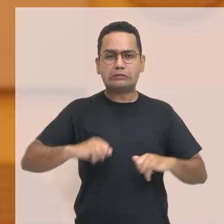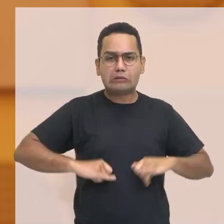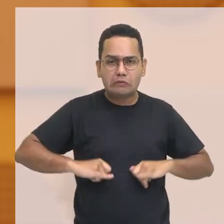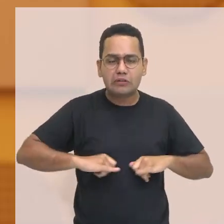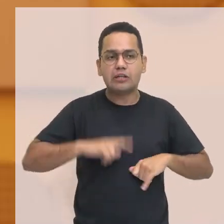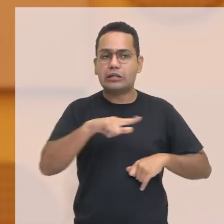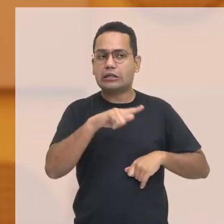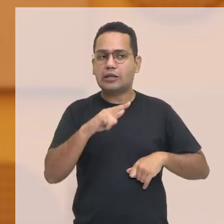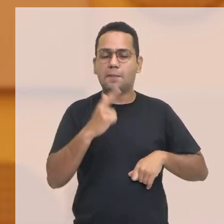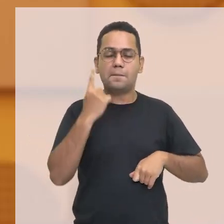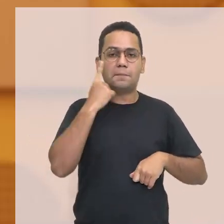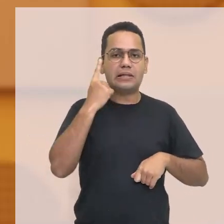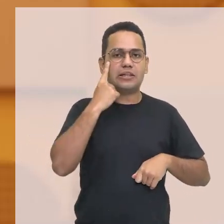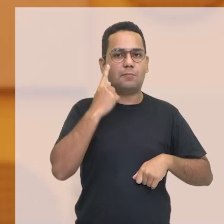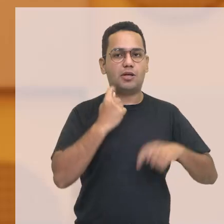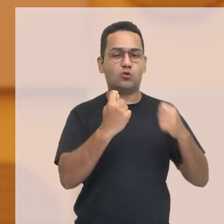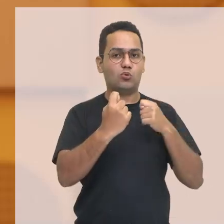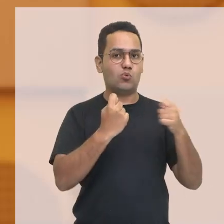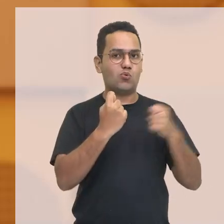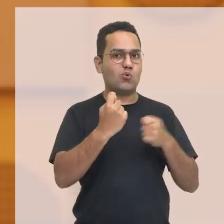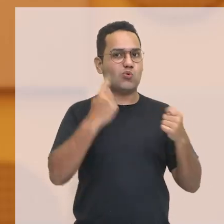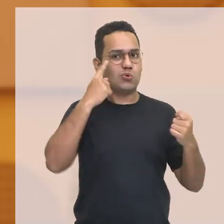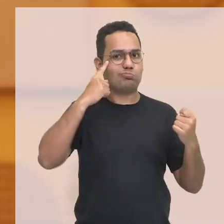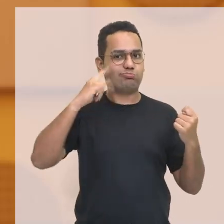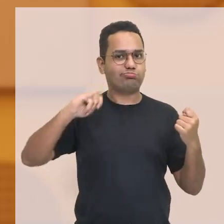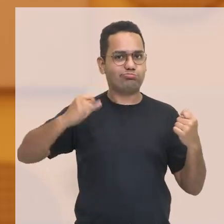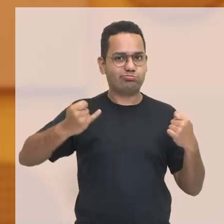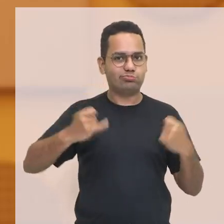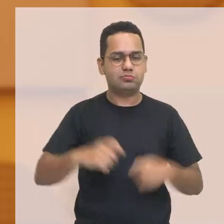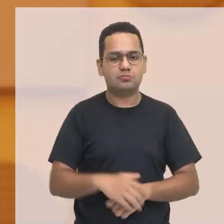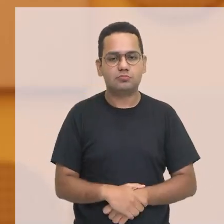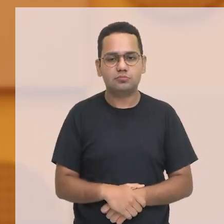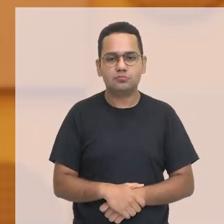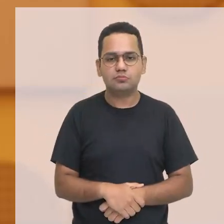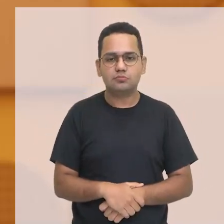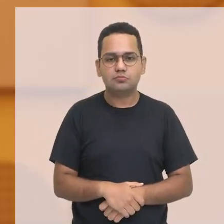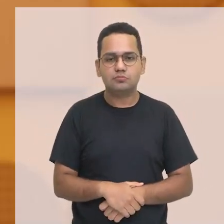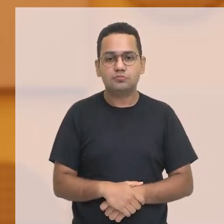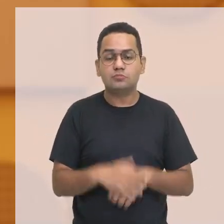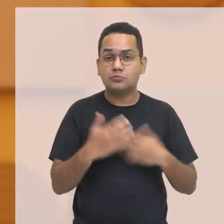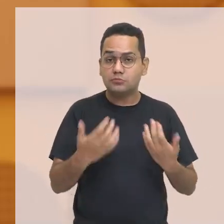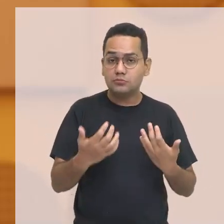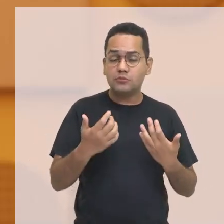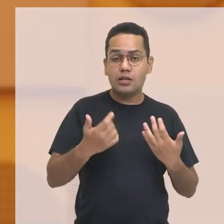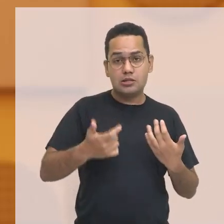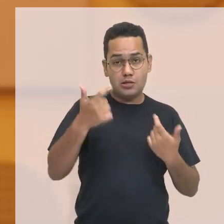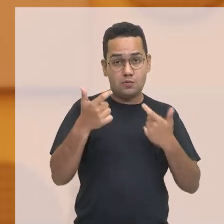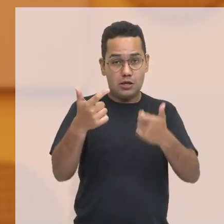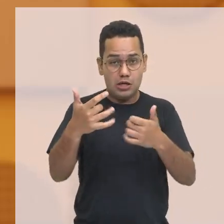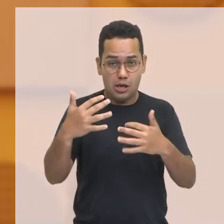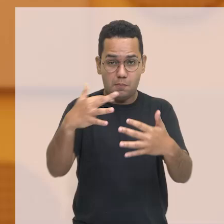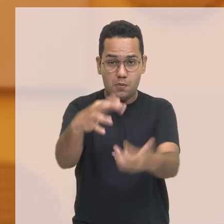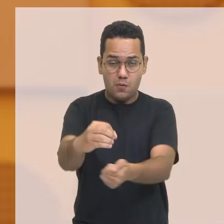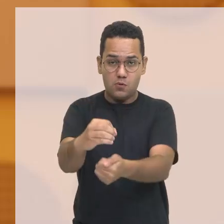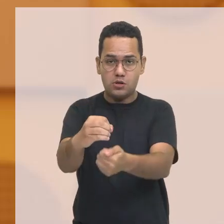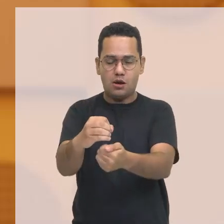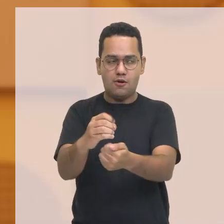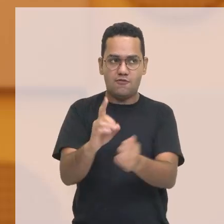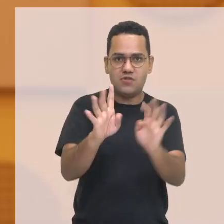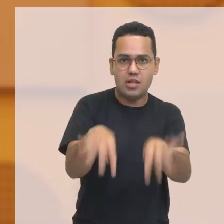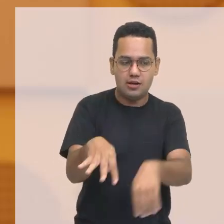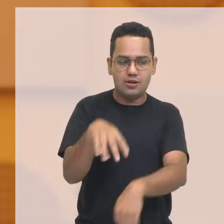dominação. Mas quando acaba a Segunda Guerra, a Indonésia vai ter aquele desejo de sua